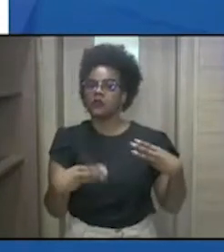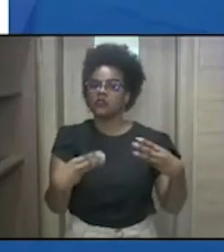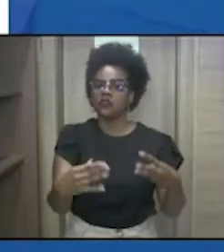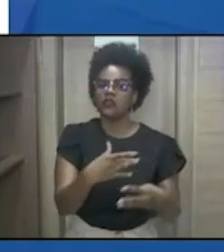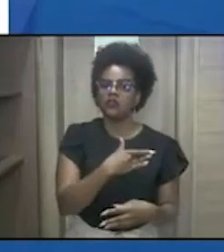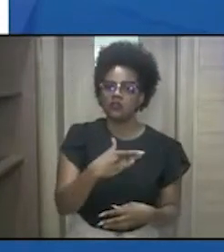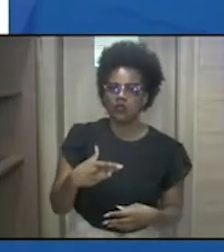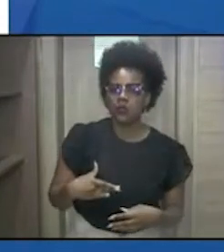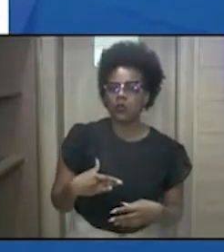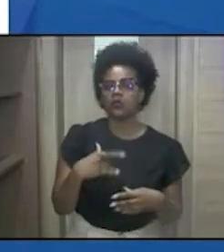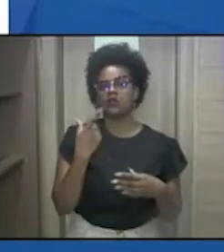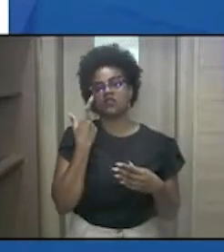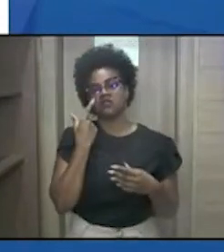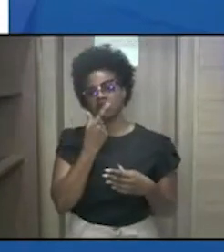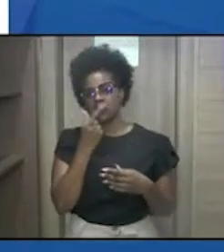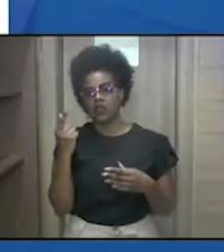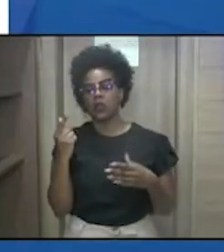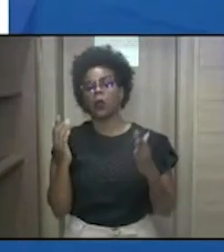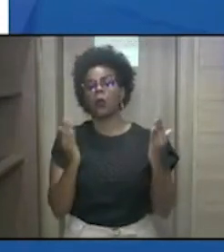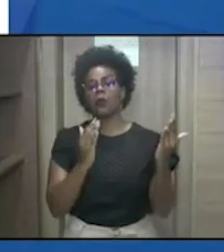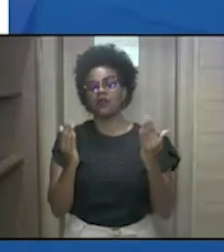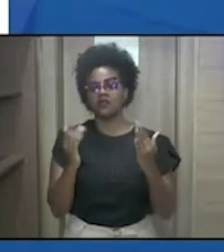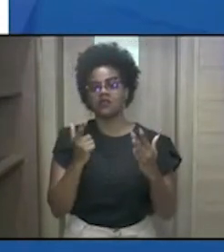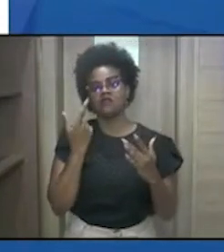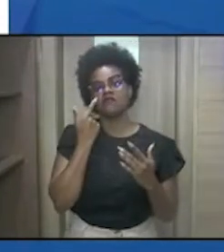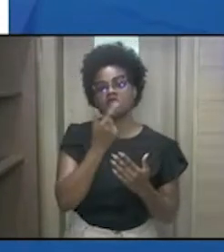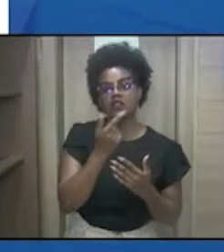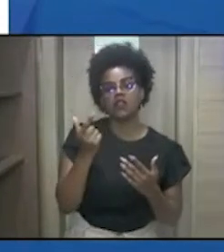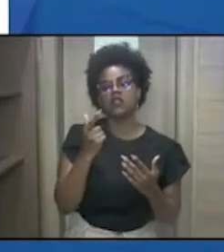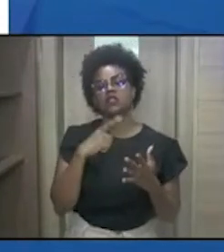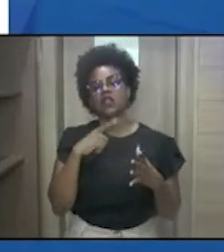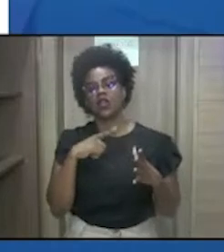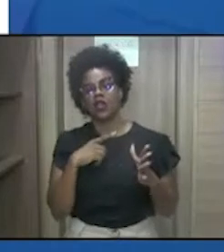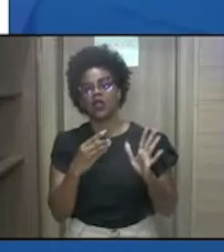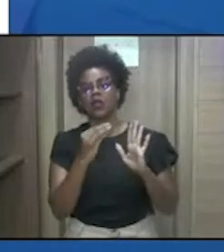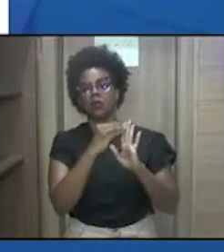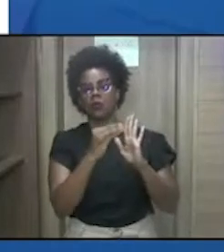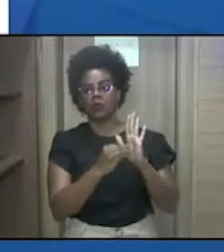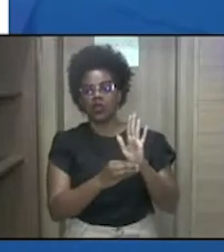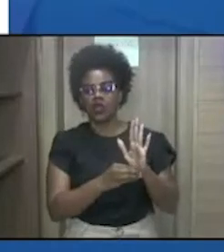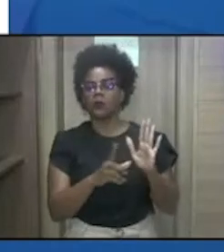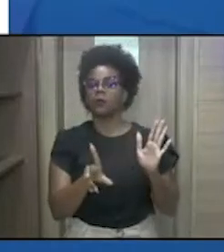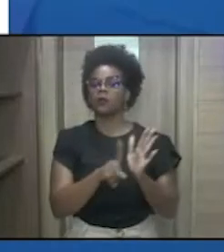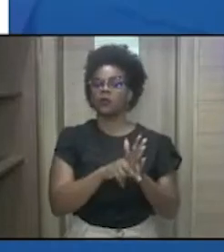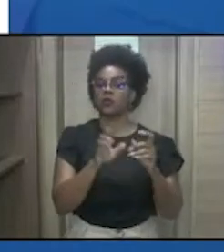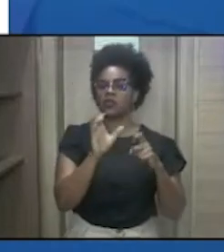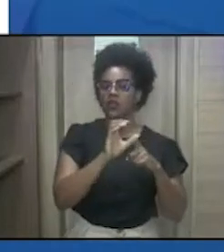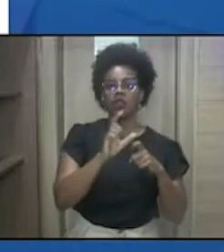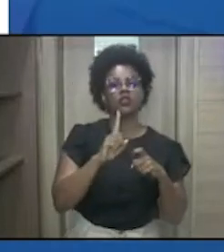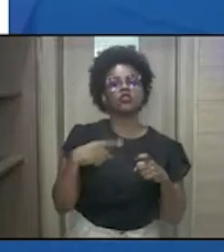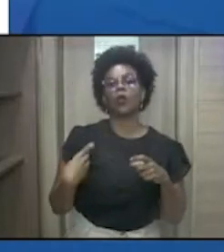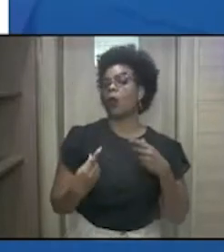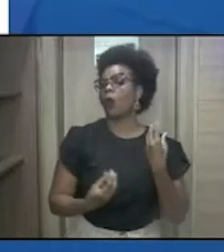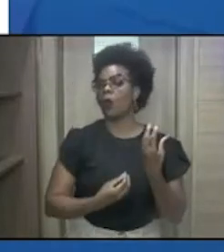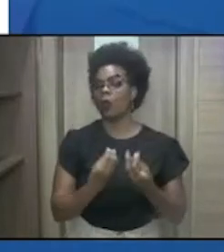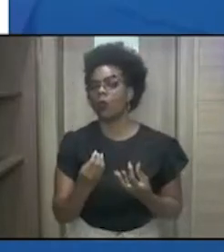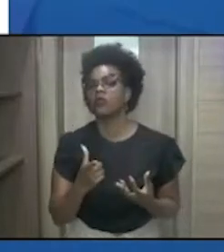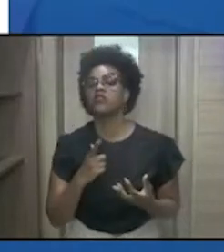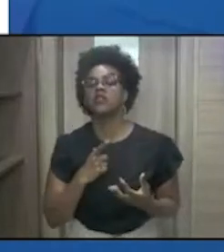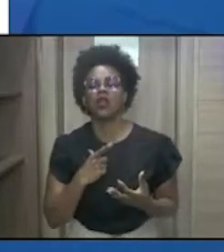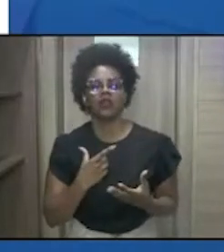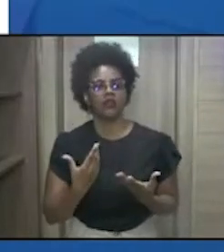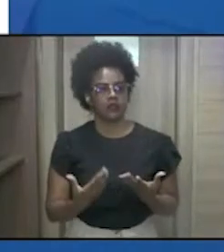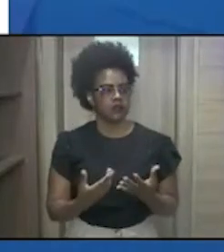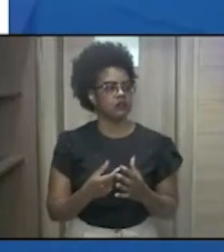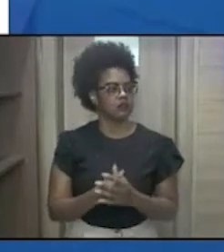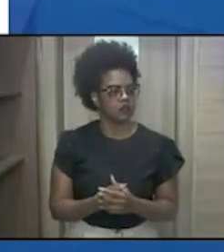Saúde. Soninha até trouxe essa comparação, por exemplo, do que estava previsto no protocolo clínico e como a gente tem encontrado na realidade,